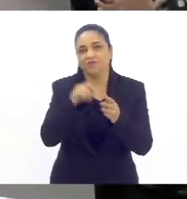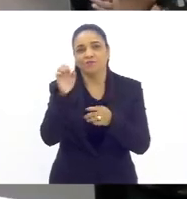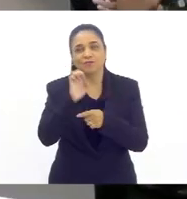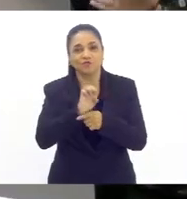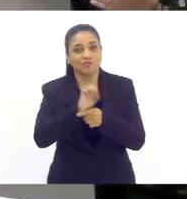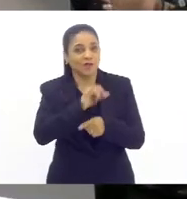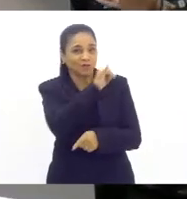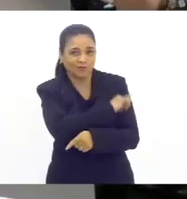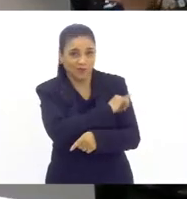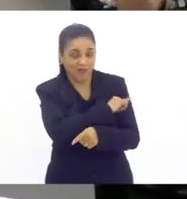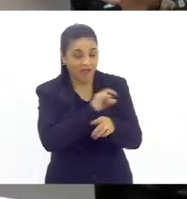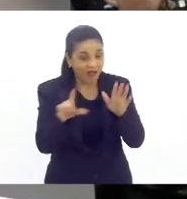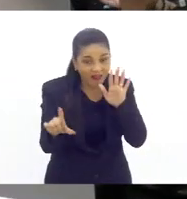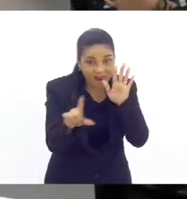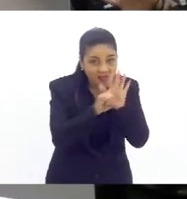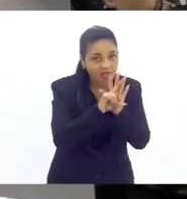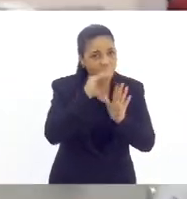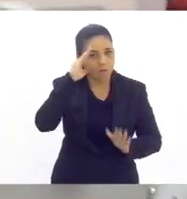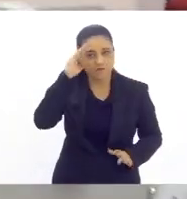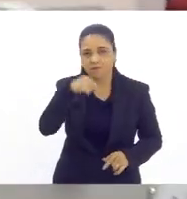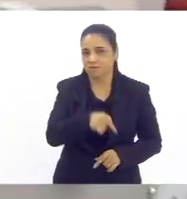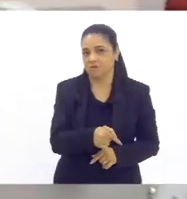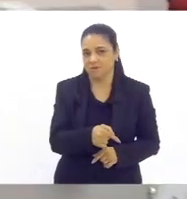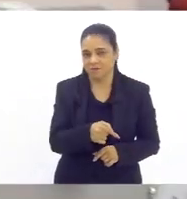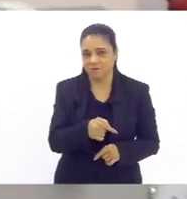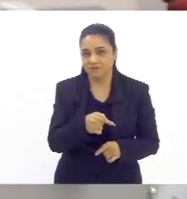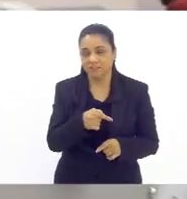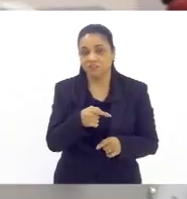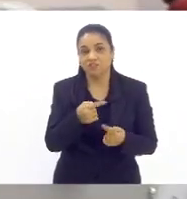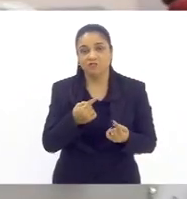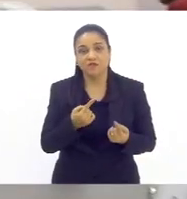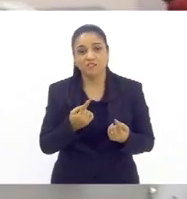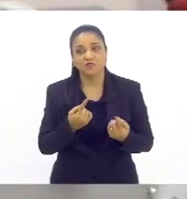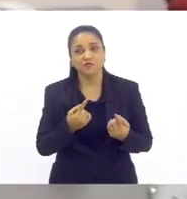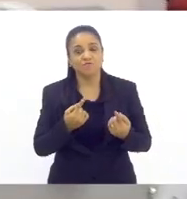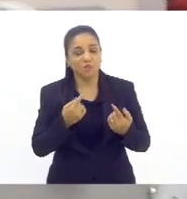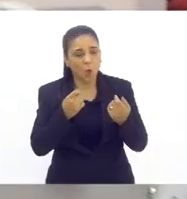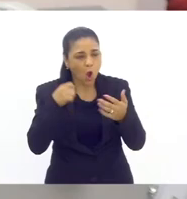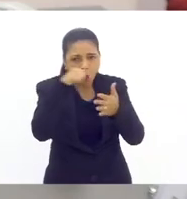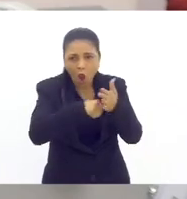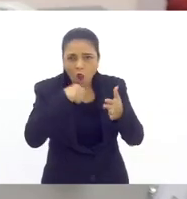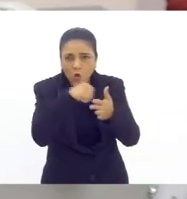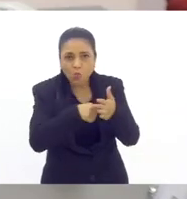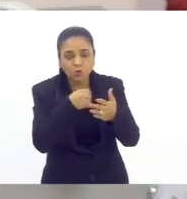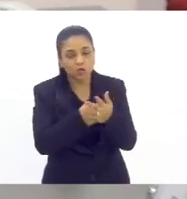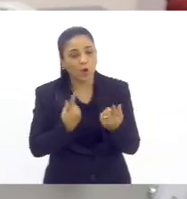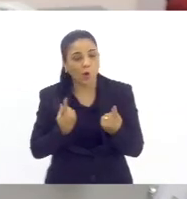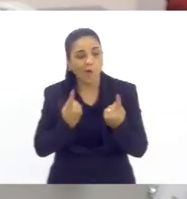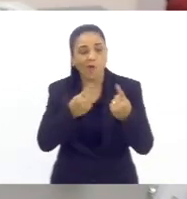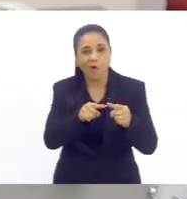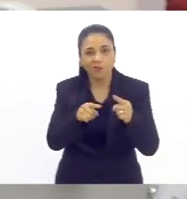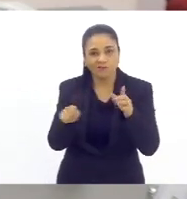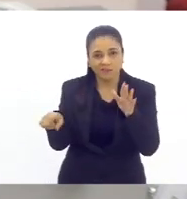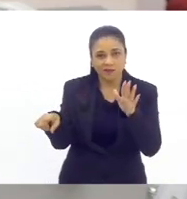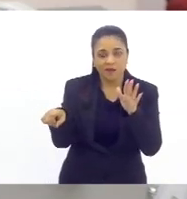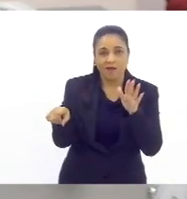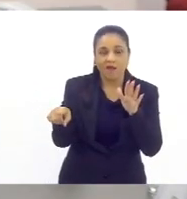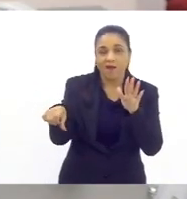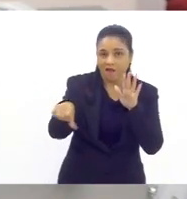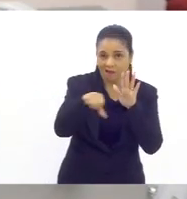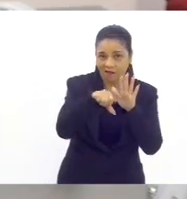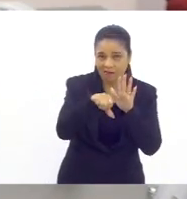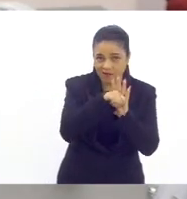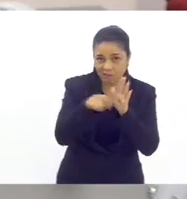é o tripé se houvesse combate eles iam no 36 que é quem financia porque